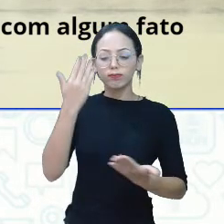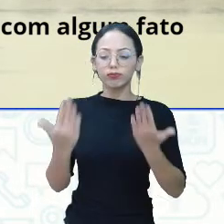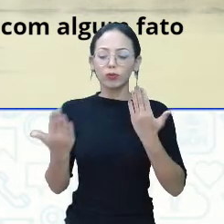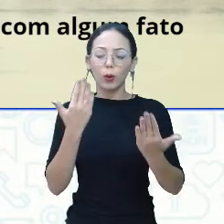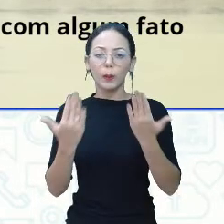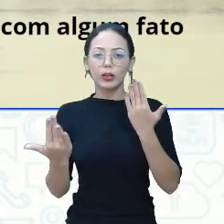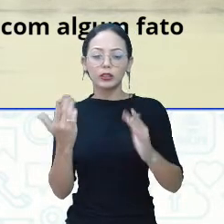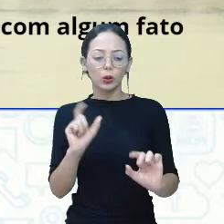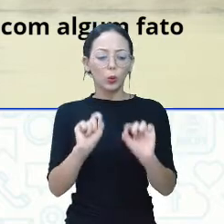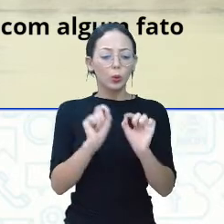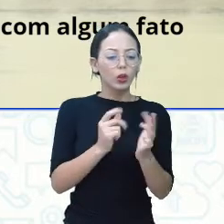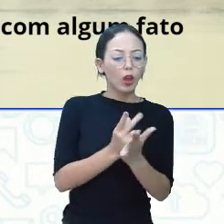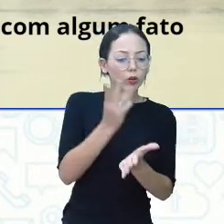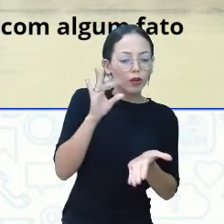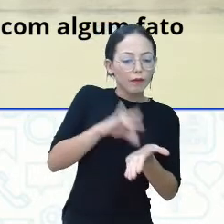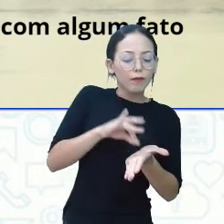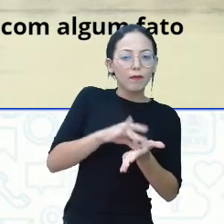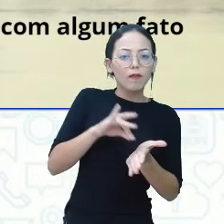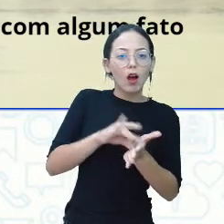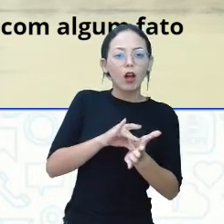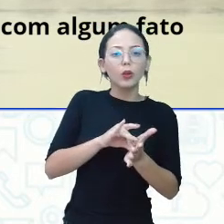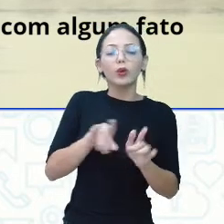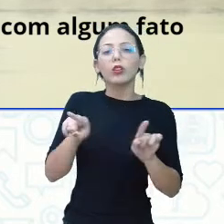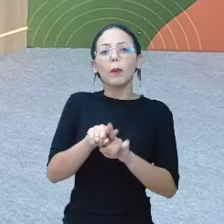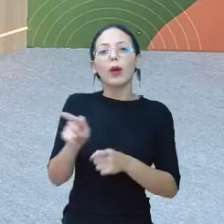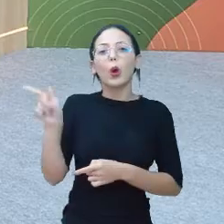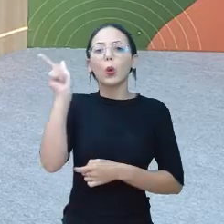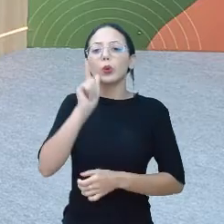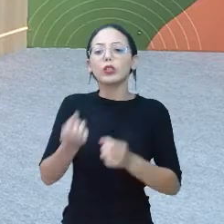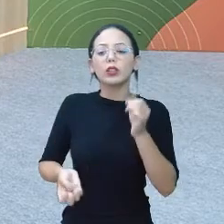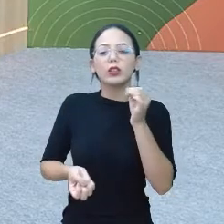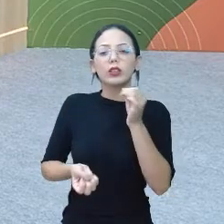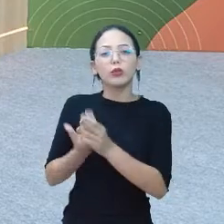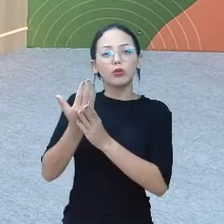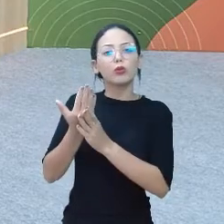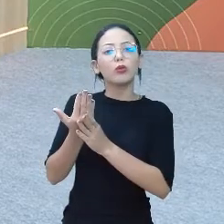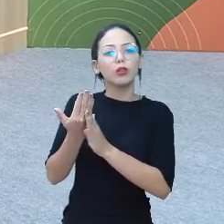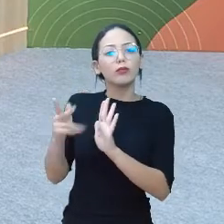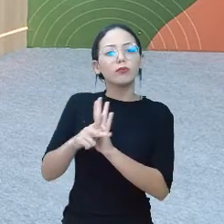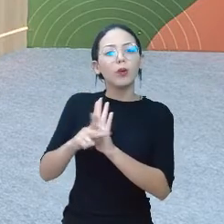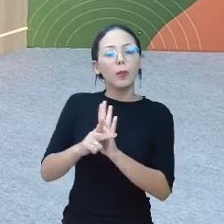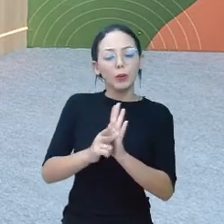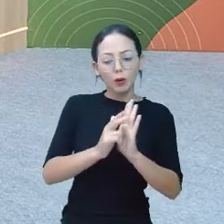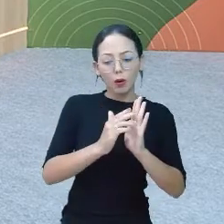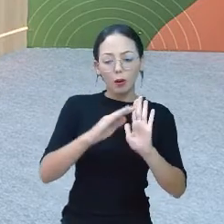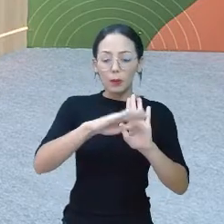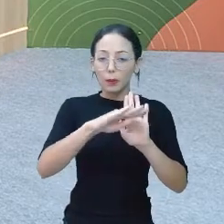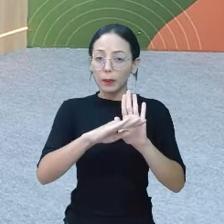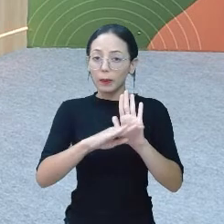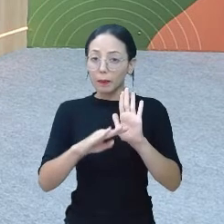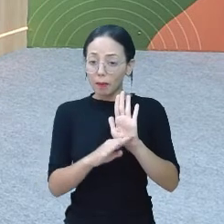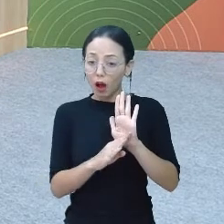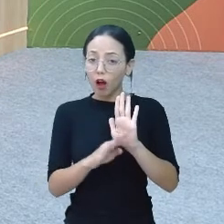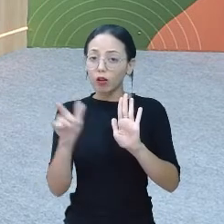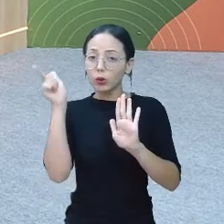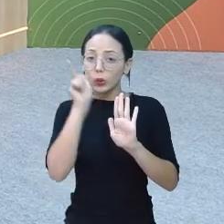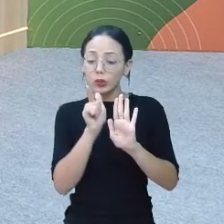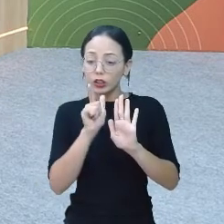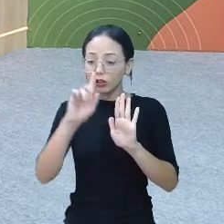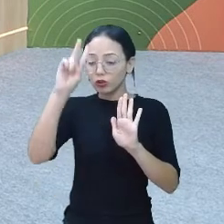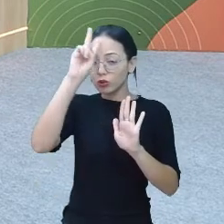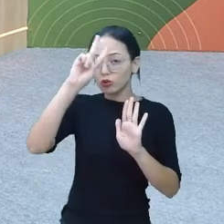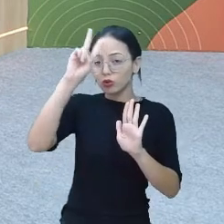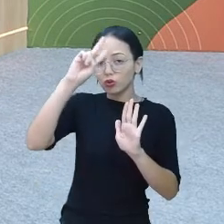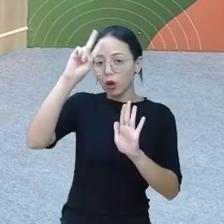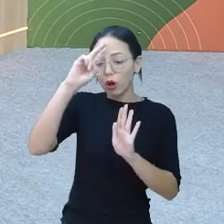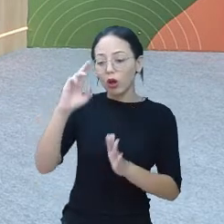entre o que aconteceu para conseguir construir o seu roteiro, o seu enredo,